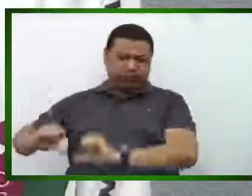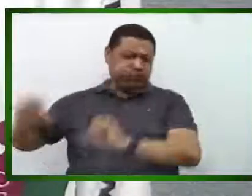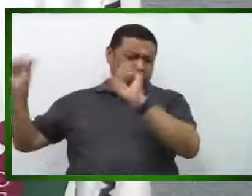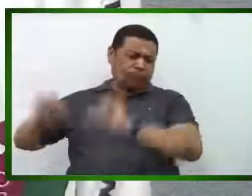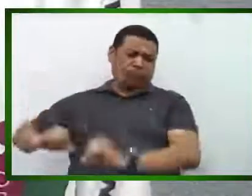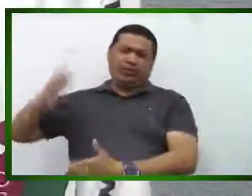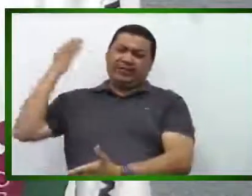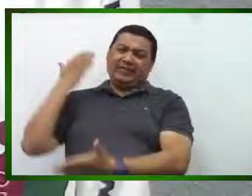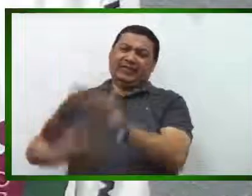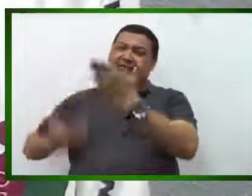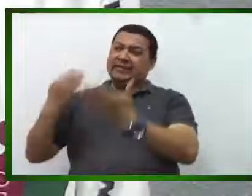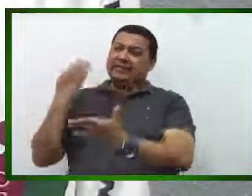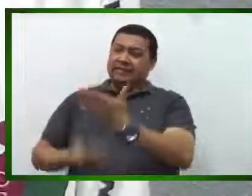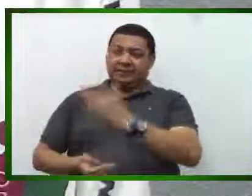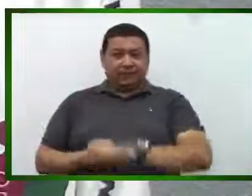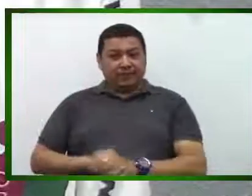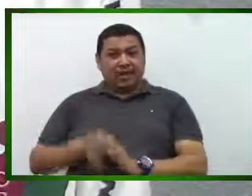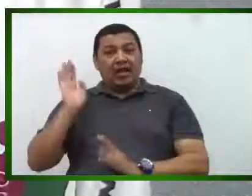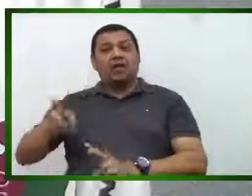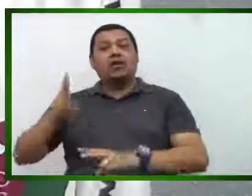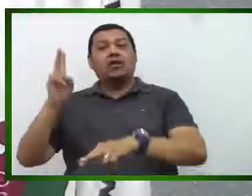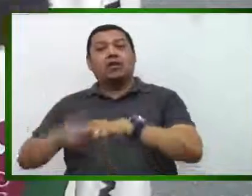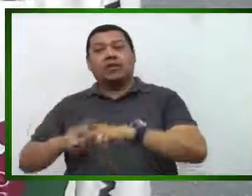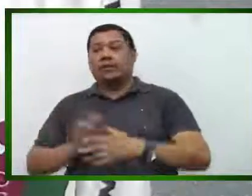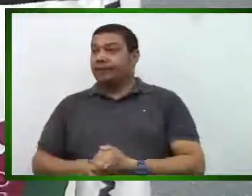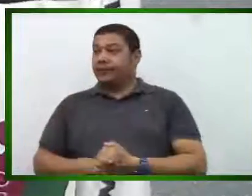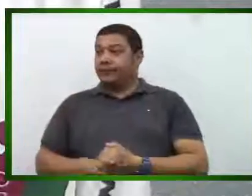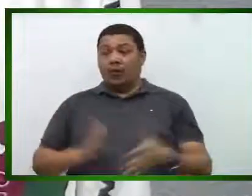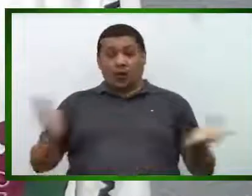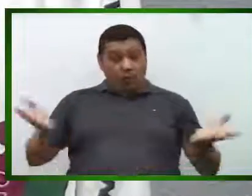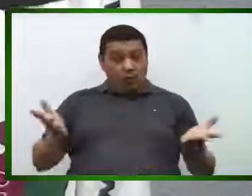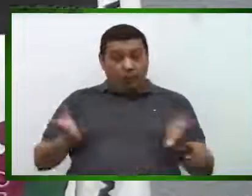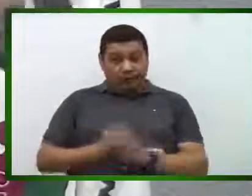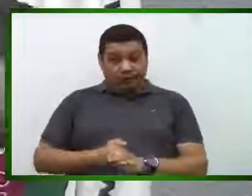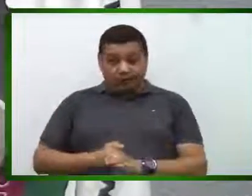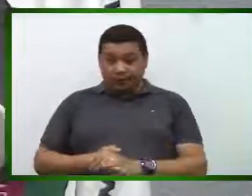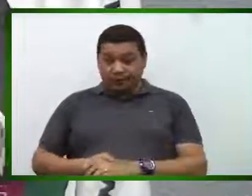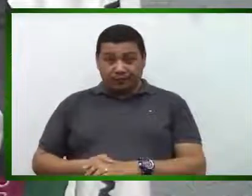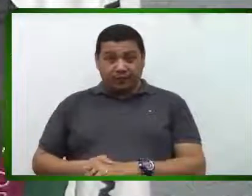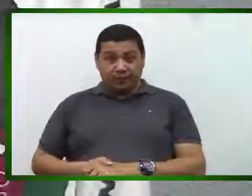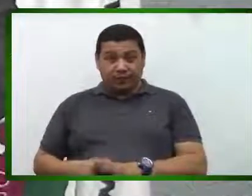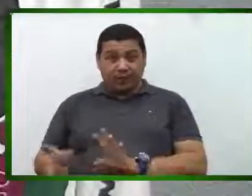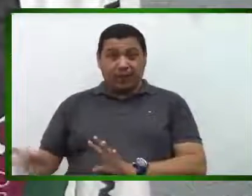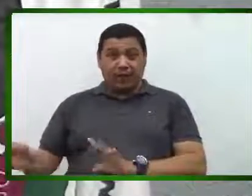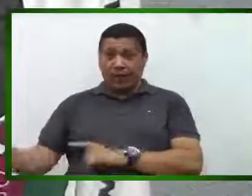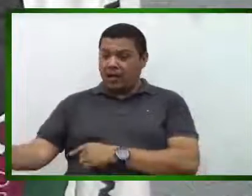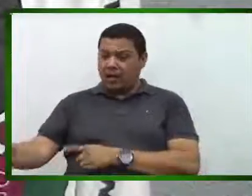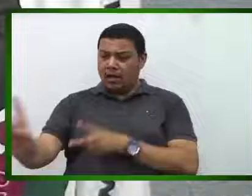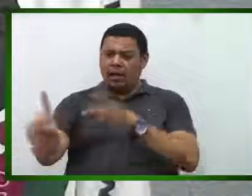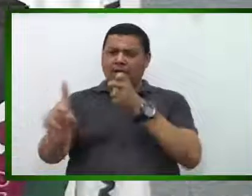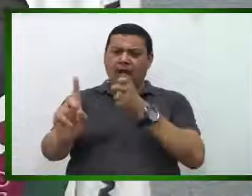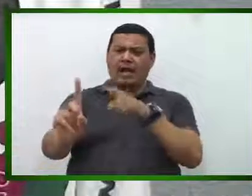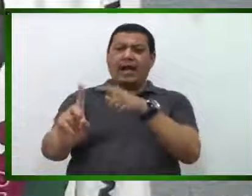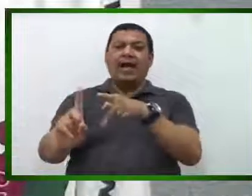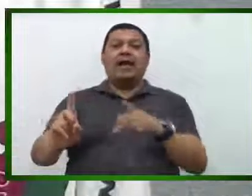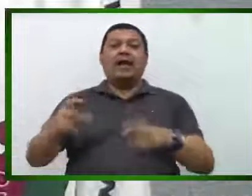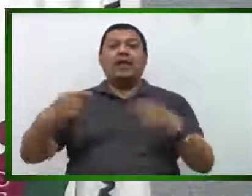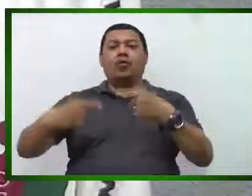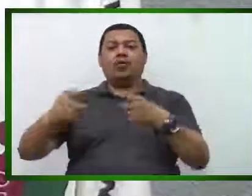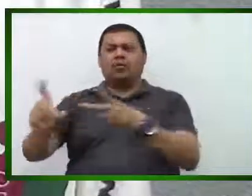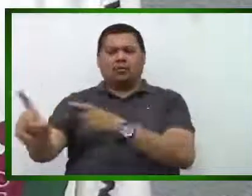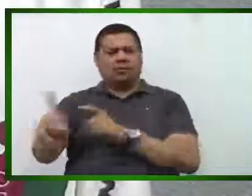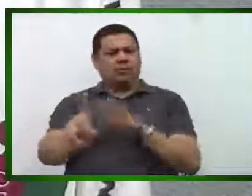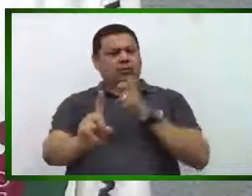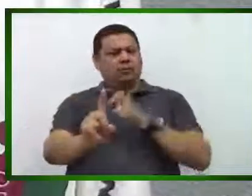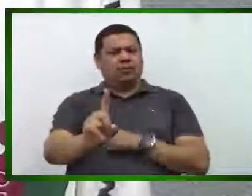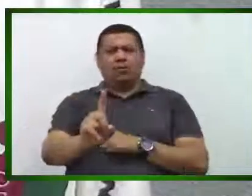armadilhas, que foi preso. Hoje, quando olhando os políticos caminhando pela cidade, observa ou até